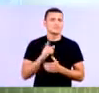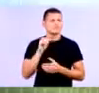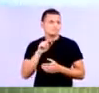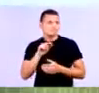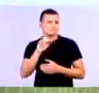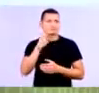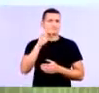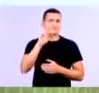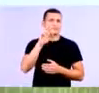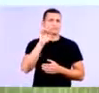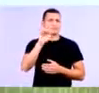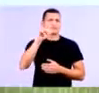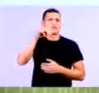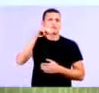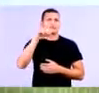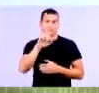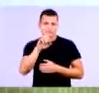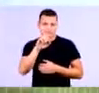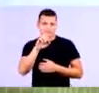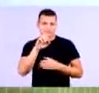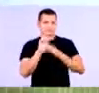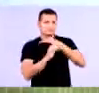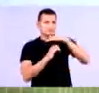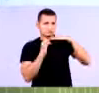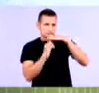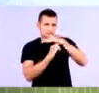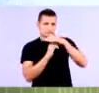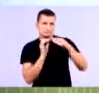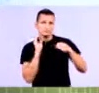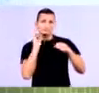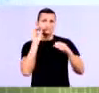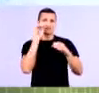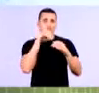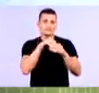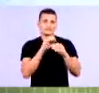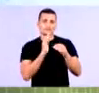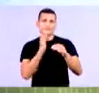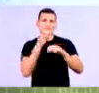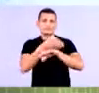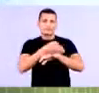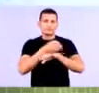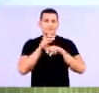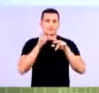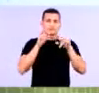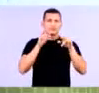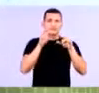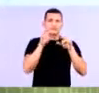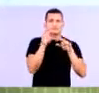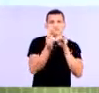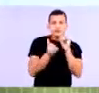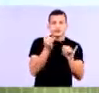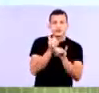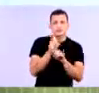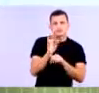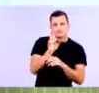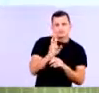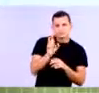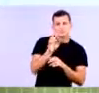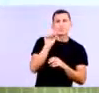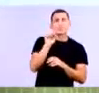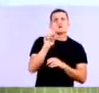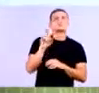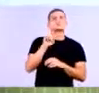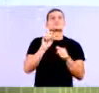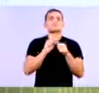crime a empresa colocar um acesso virtual e monitorar o que o usuário fazia, o seu